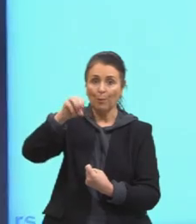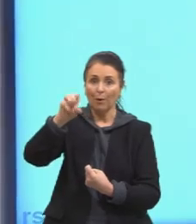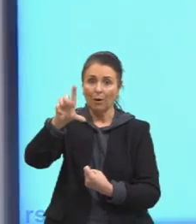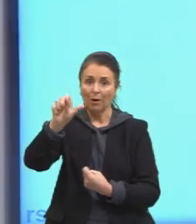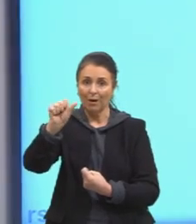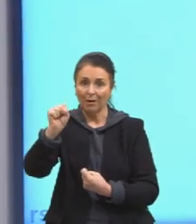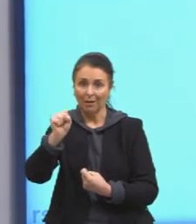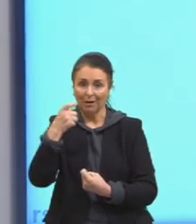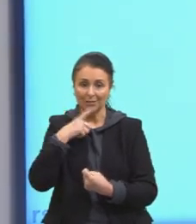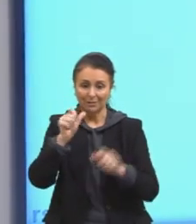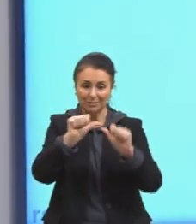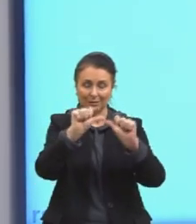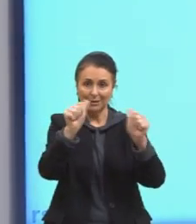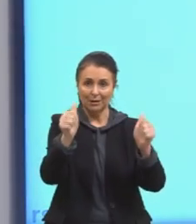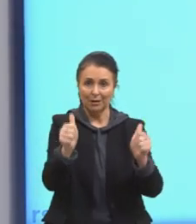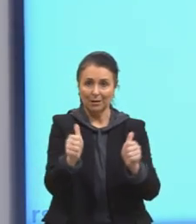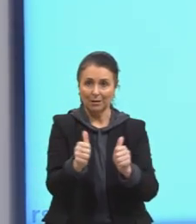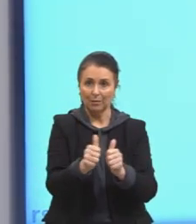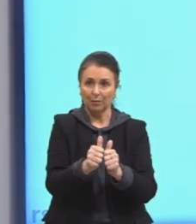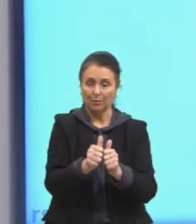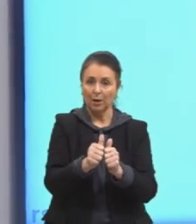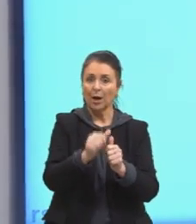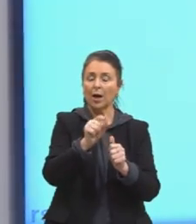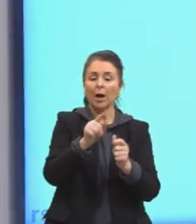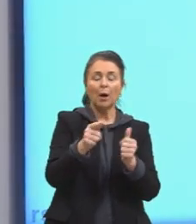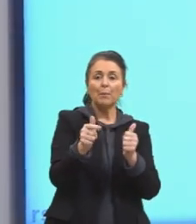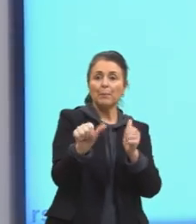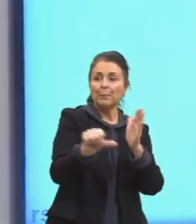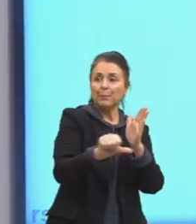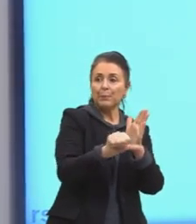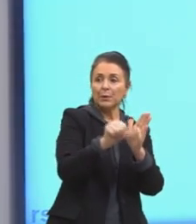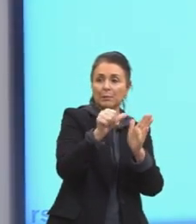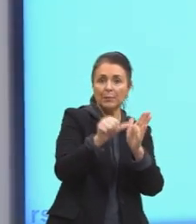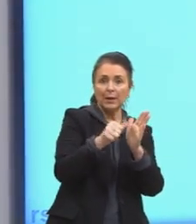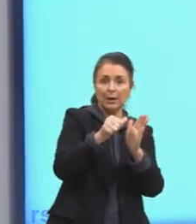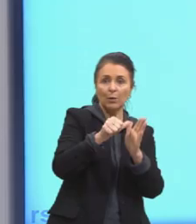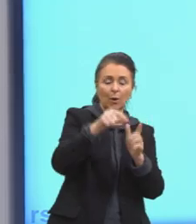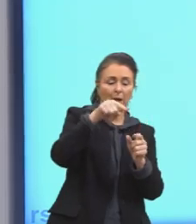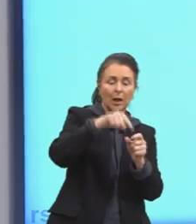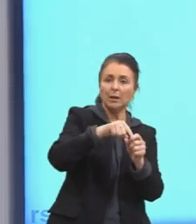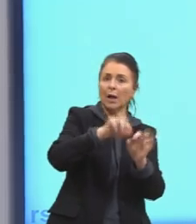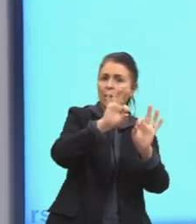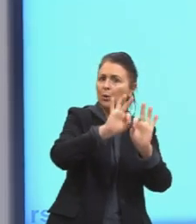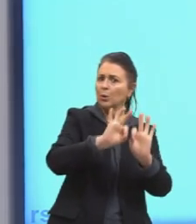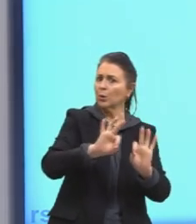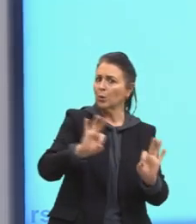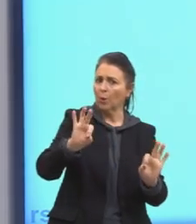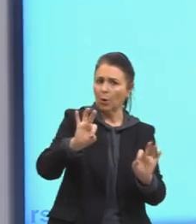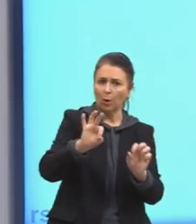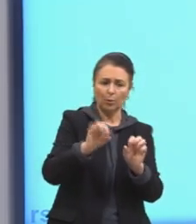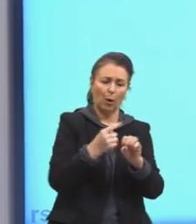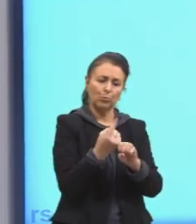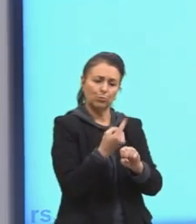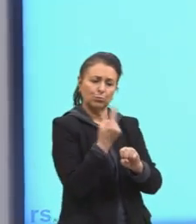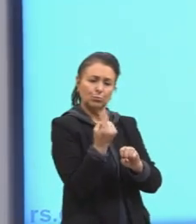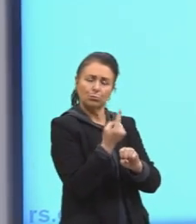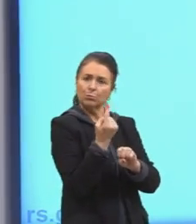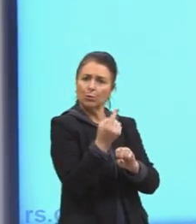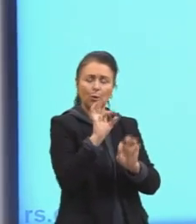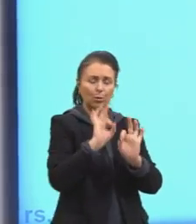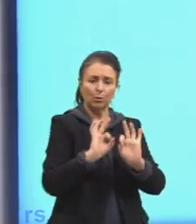que que acontece né pessoal que a bola tá no seu estado normal né o seu estado relaxado que a gente fala